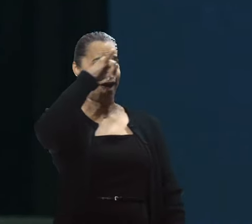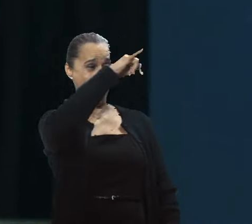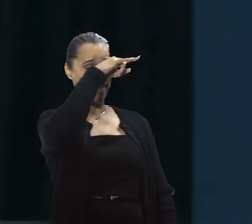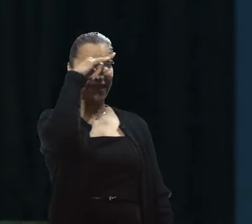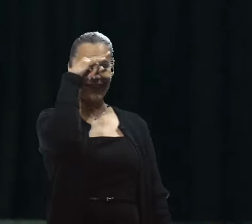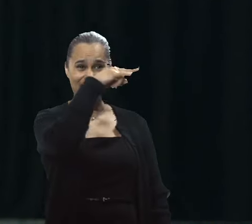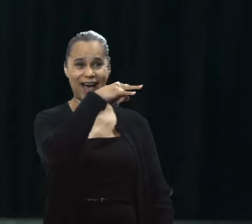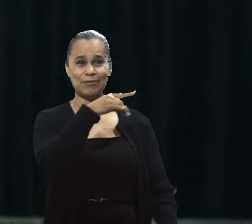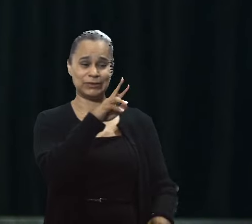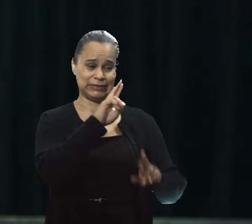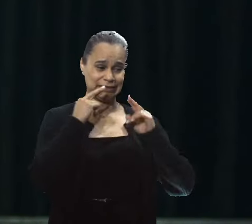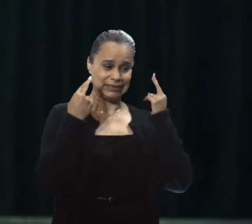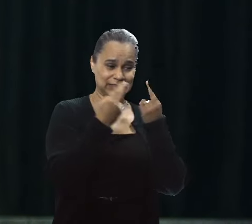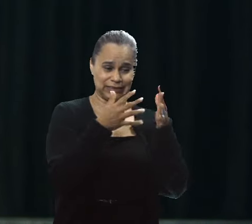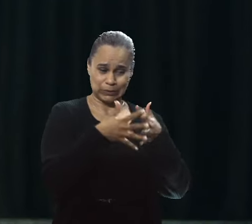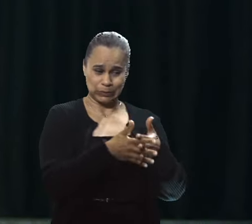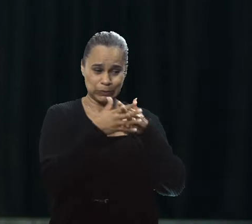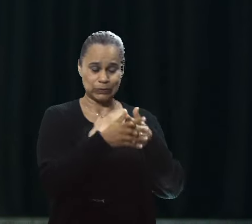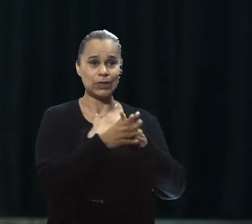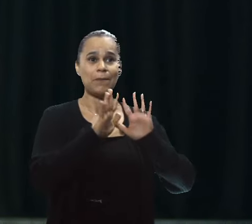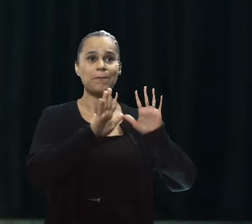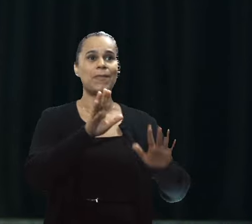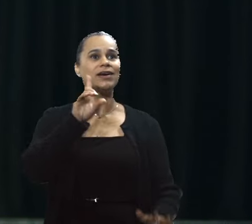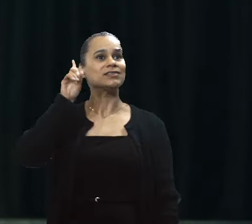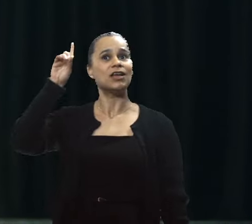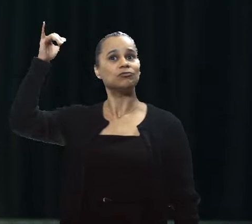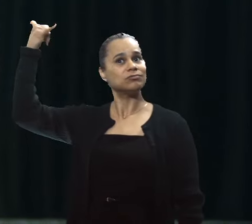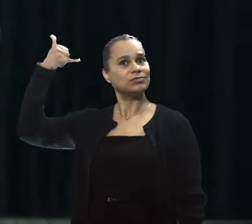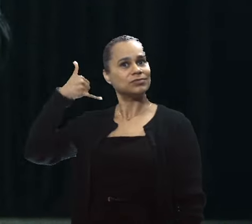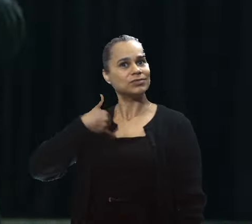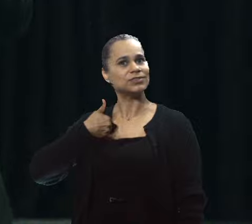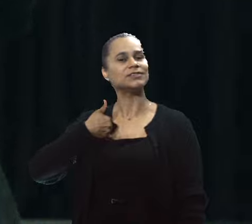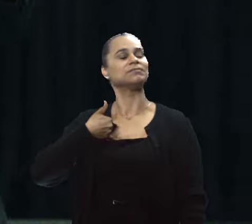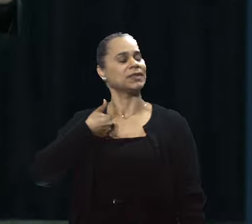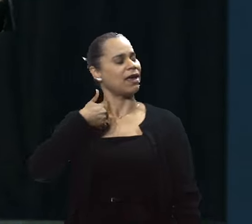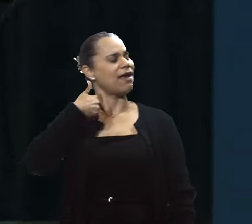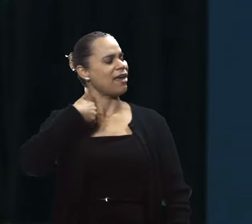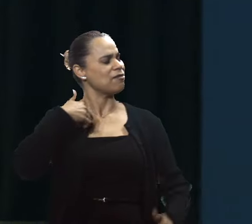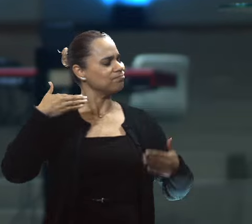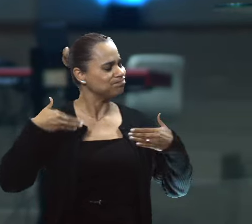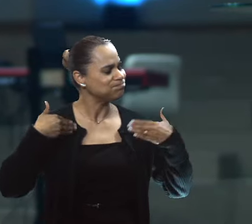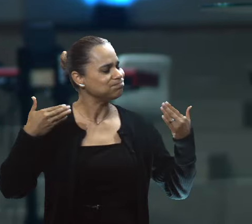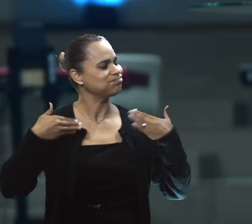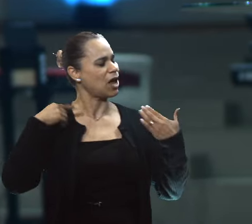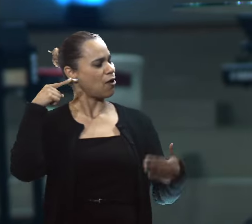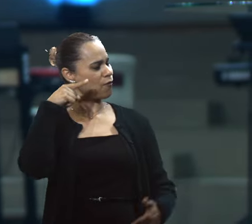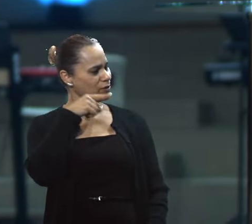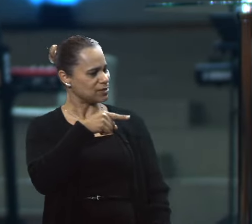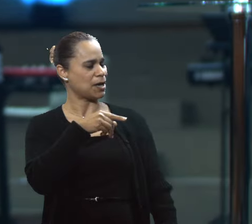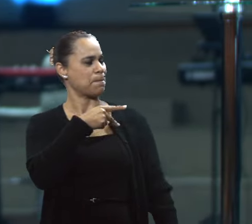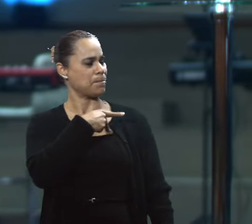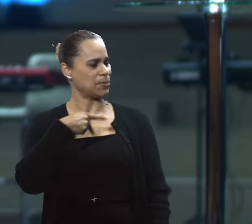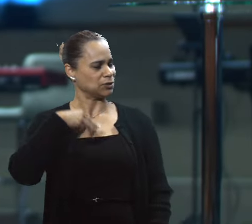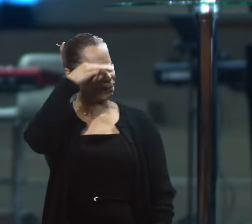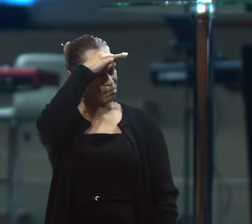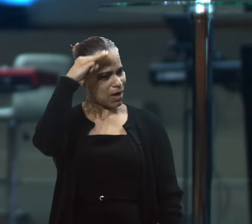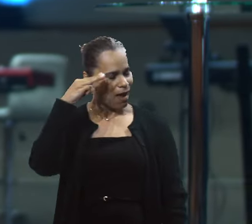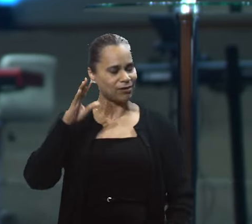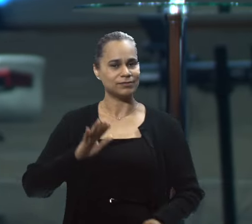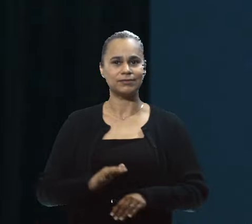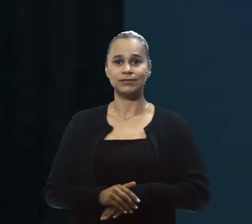Deus estava dizendo: eu me alegro de você. Quando cumprimos totalmente a vontade do Senhor, mesmo que ela